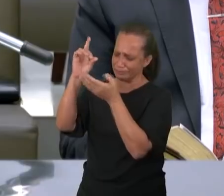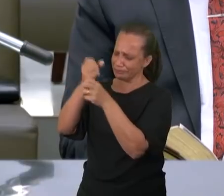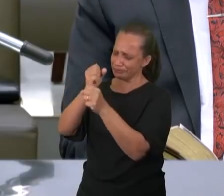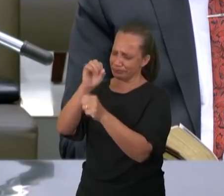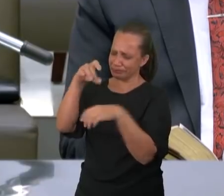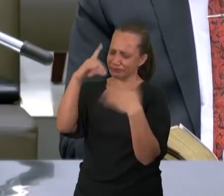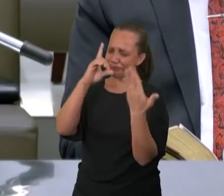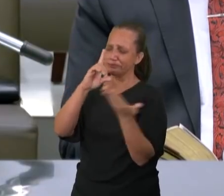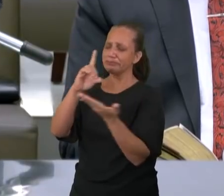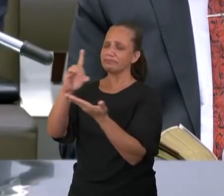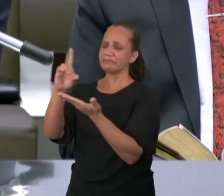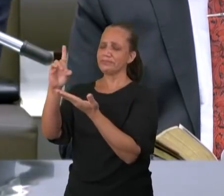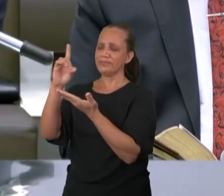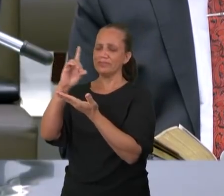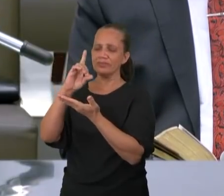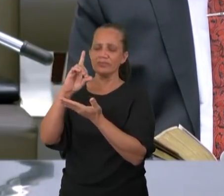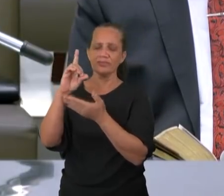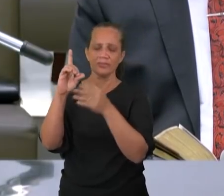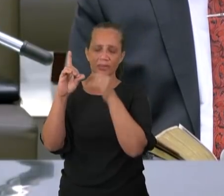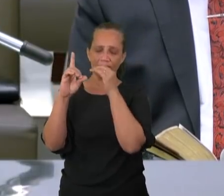Grandes se reuniram,